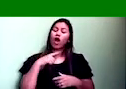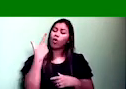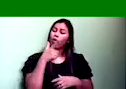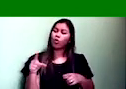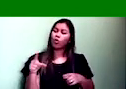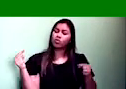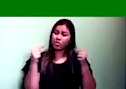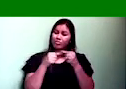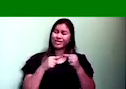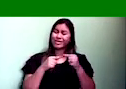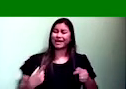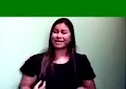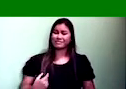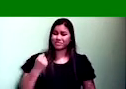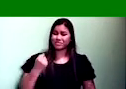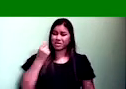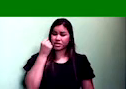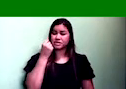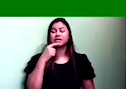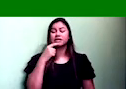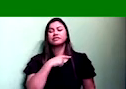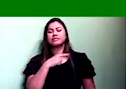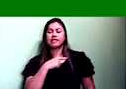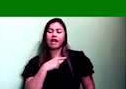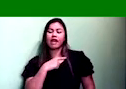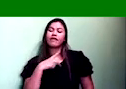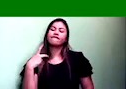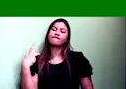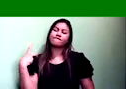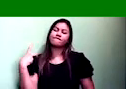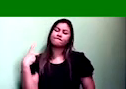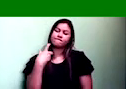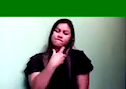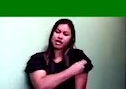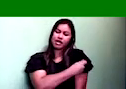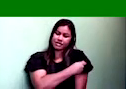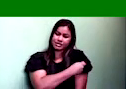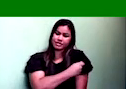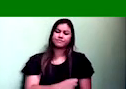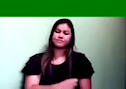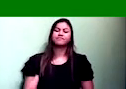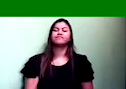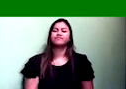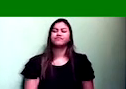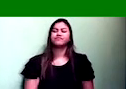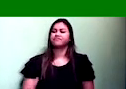muito eficaz que deve ser